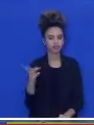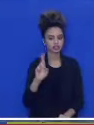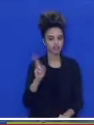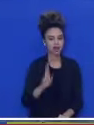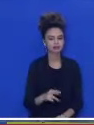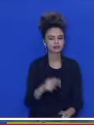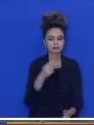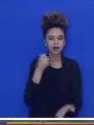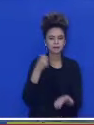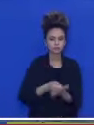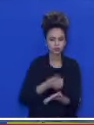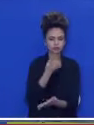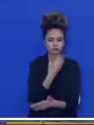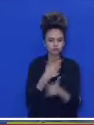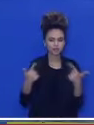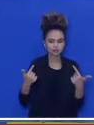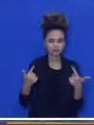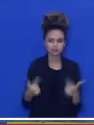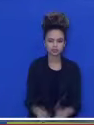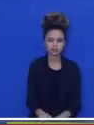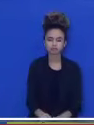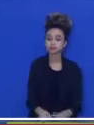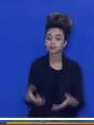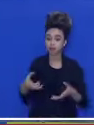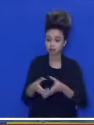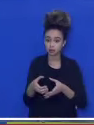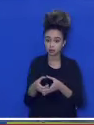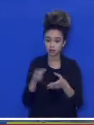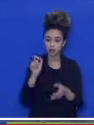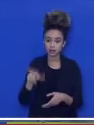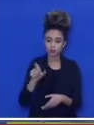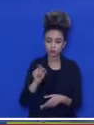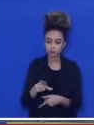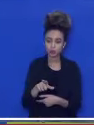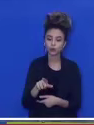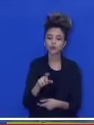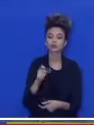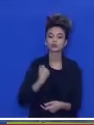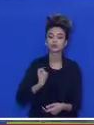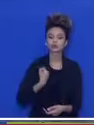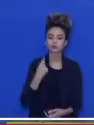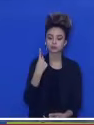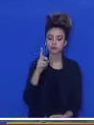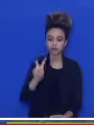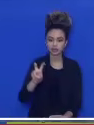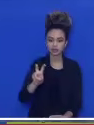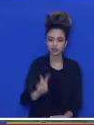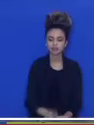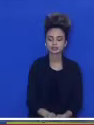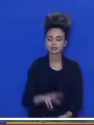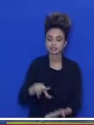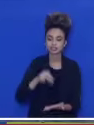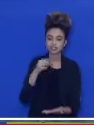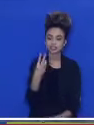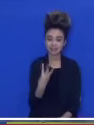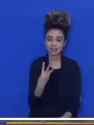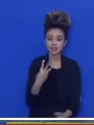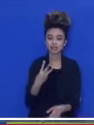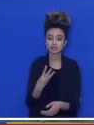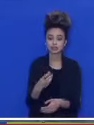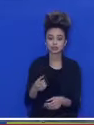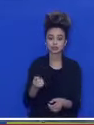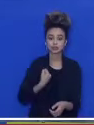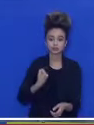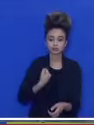R$ 22 milhões. Aposte, boa sorte. Bola azul, número 15. Azul, 15. Foram sorteados três números, faltam